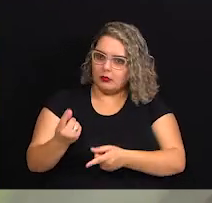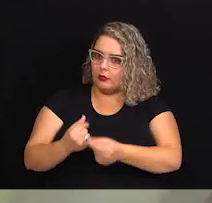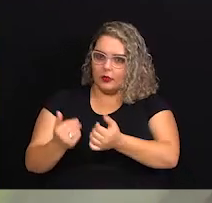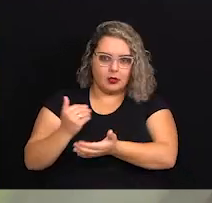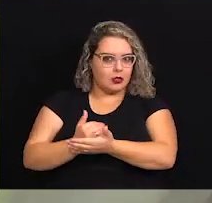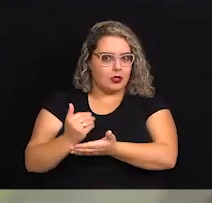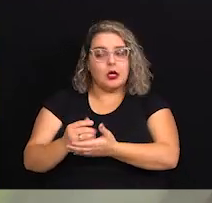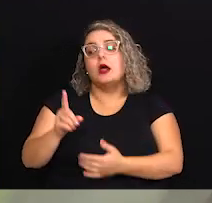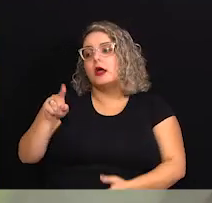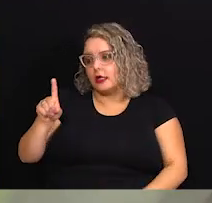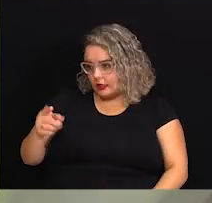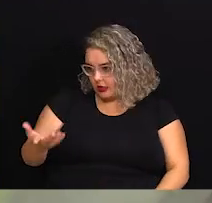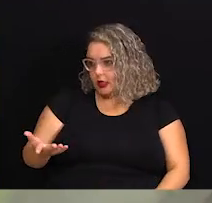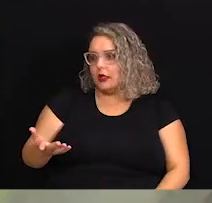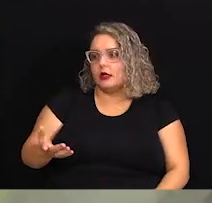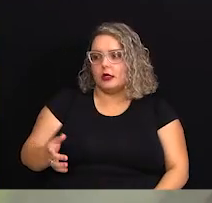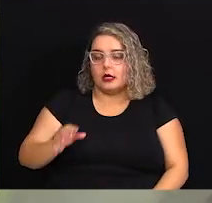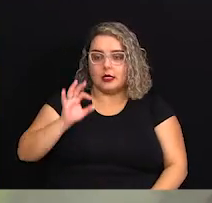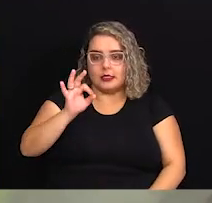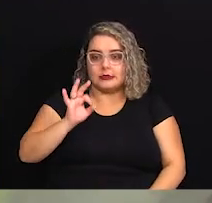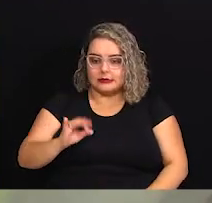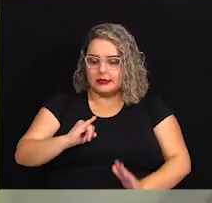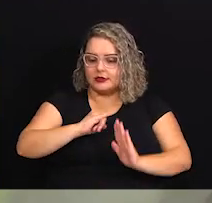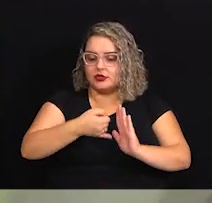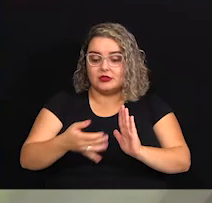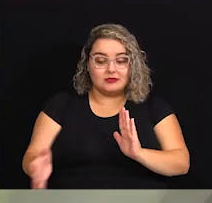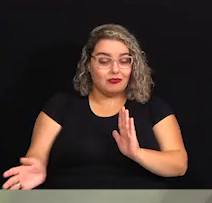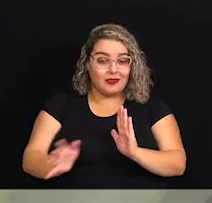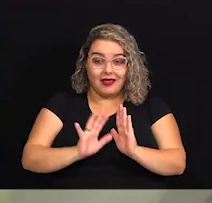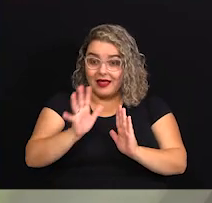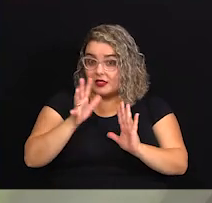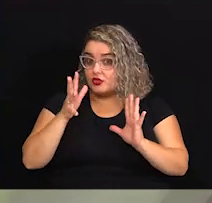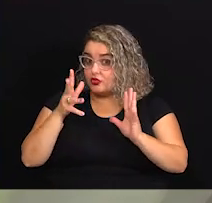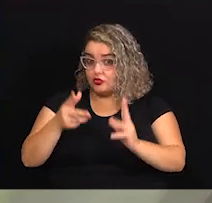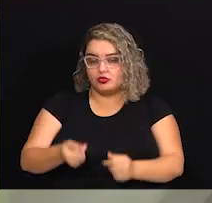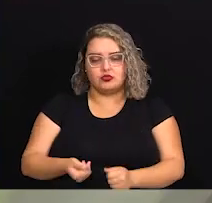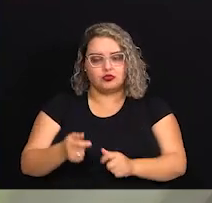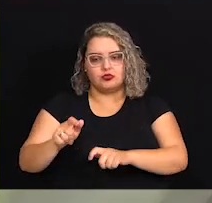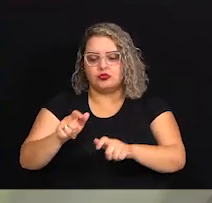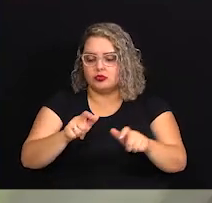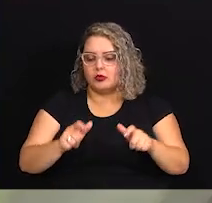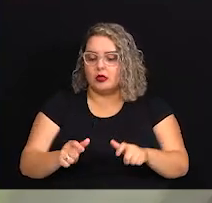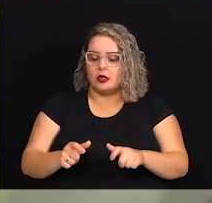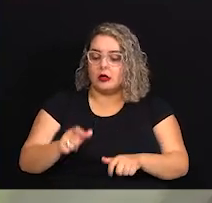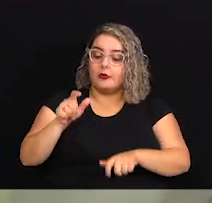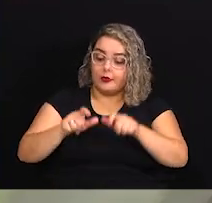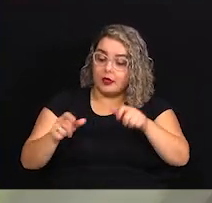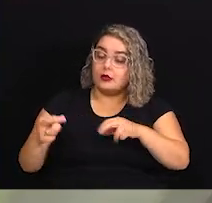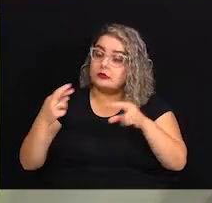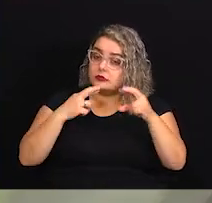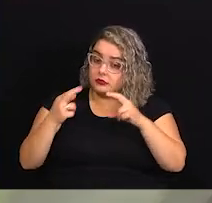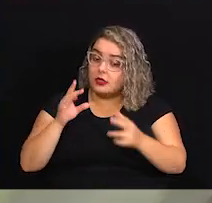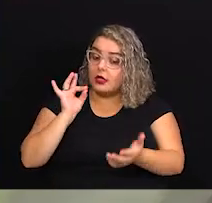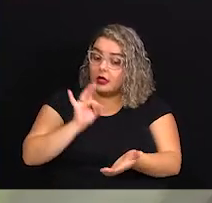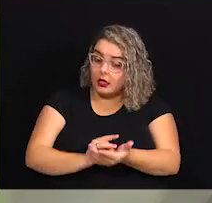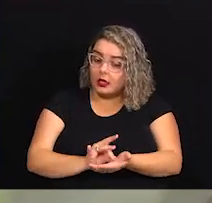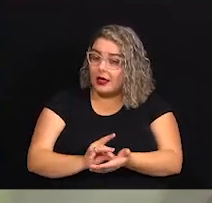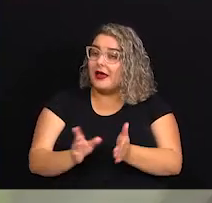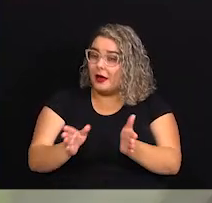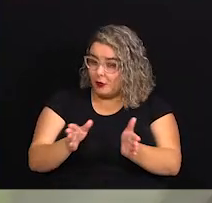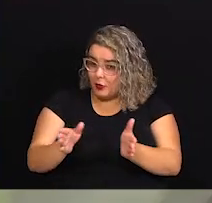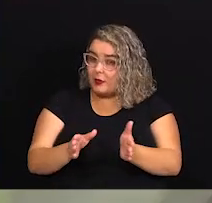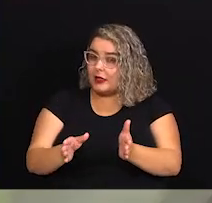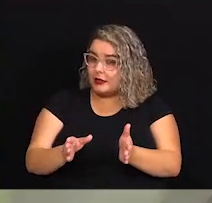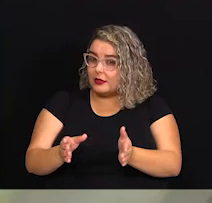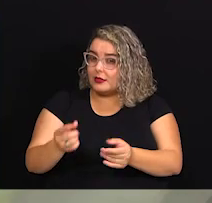empréstimos. Exatamente isso que eu falei, as taxas de juros estão altíssimas. Então, a pessoa tem que analisar realmente, é o